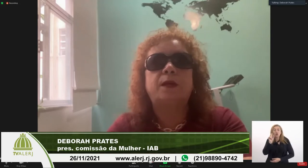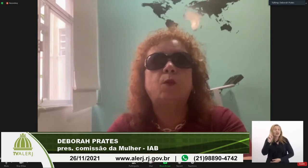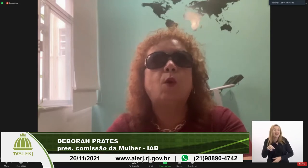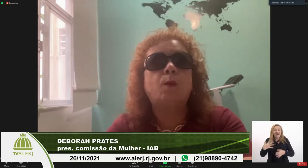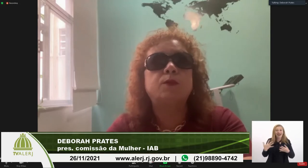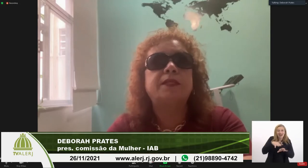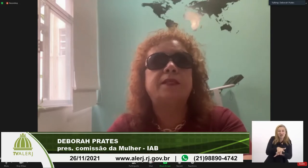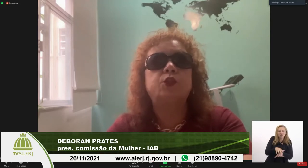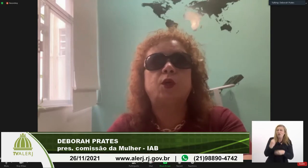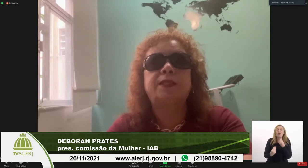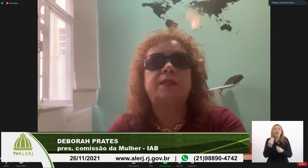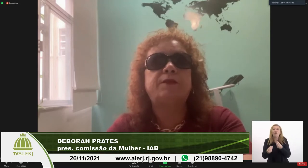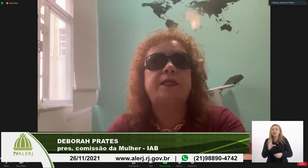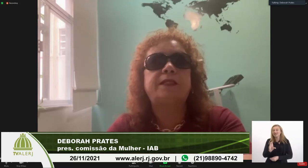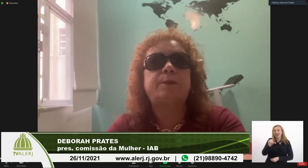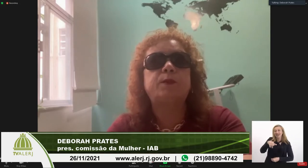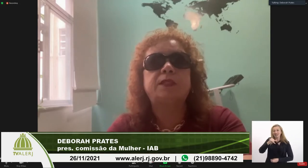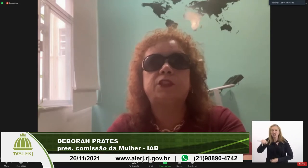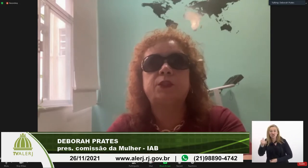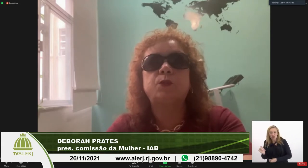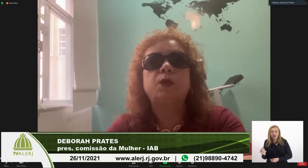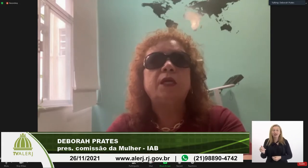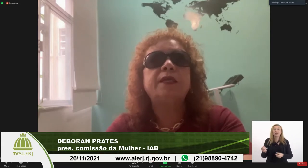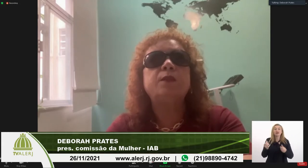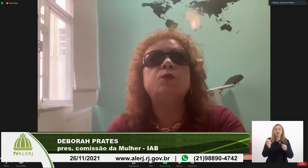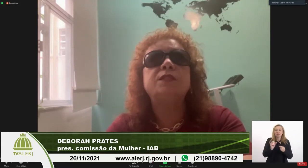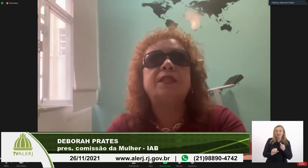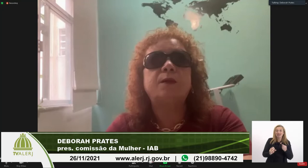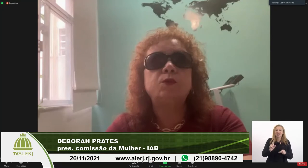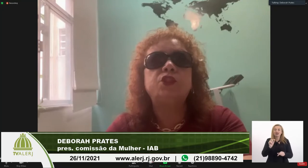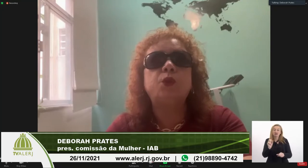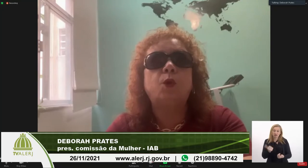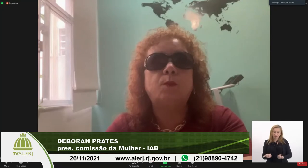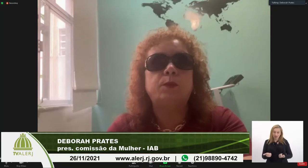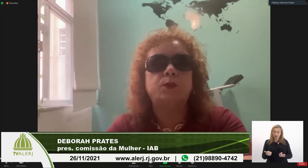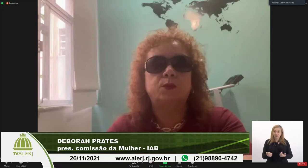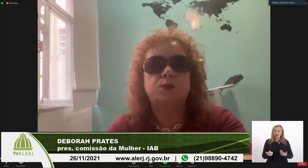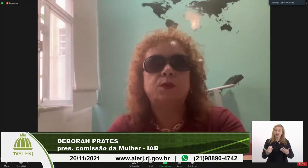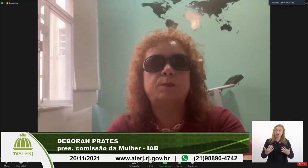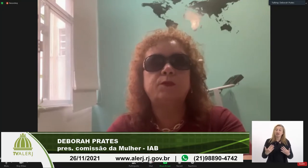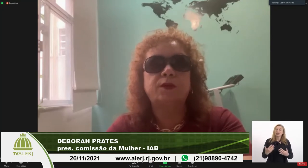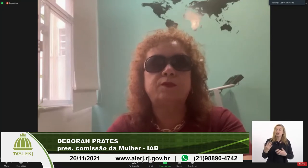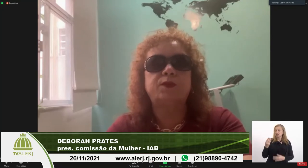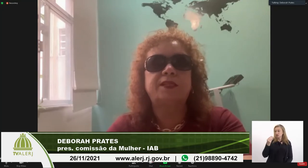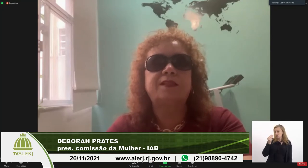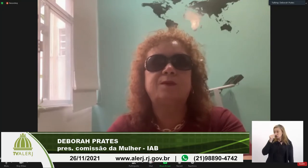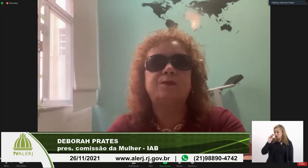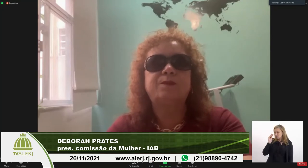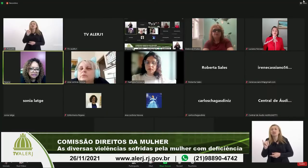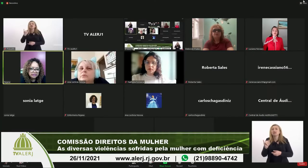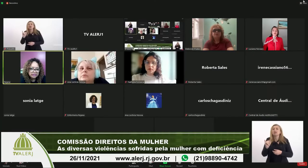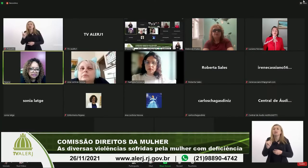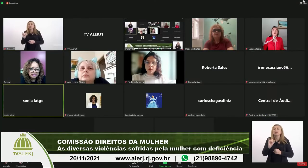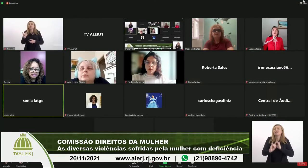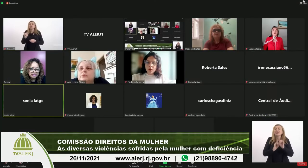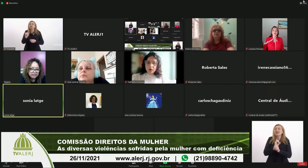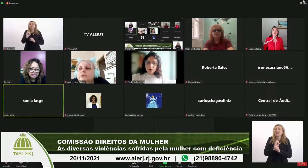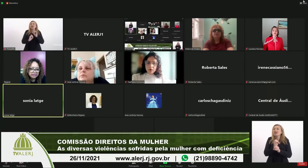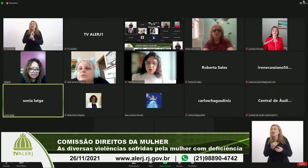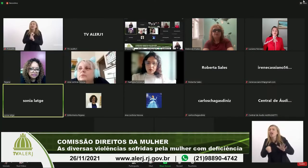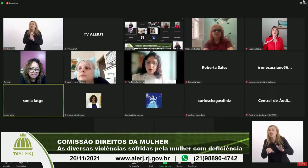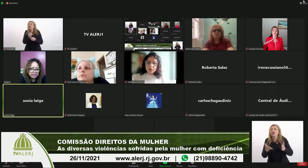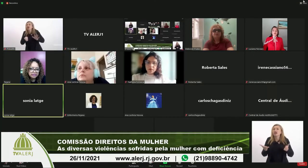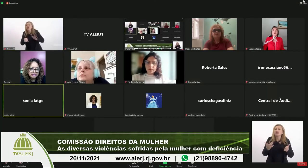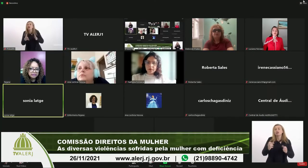inclusão como o CNJ deveria ter procedido e nos deu de ombros por favor então talvez a gente